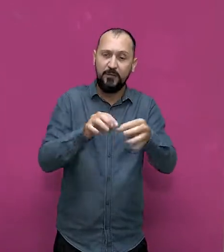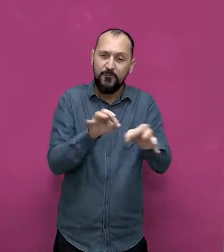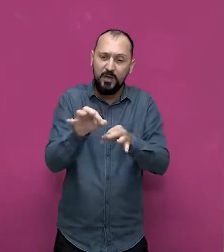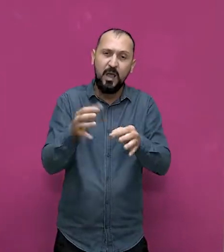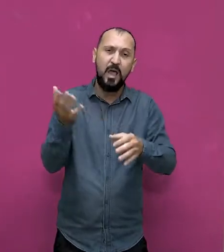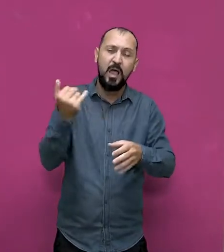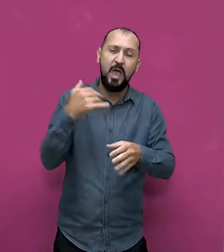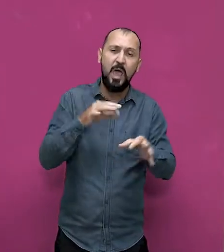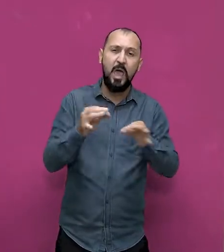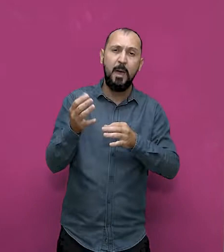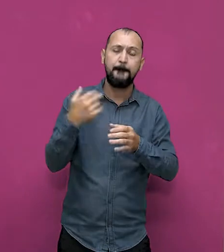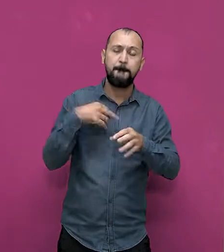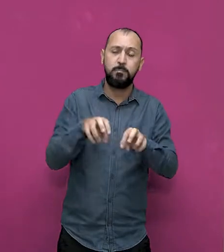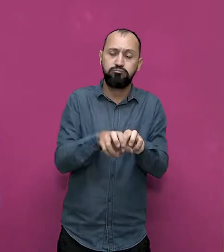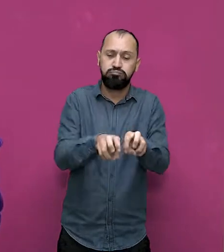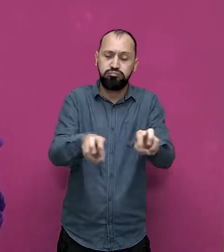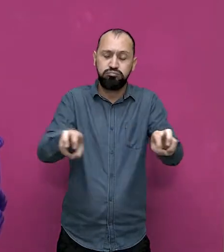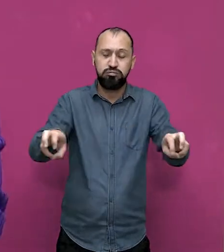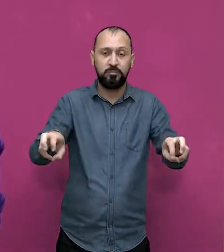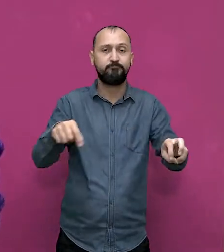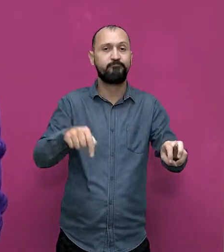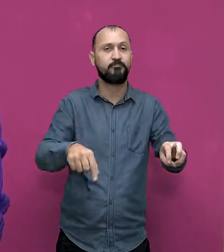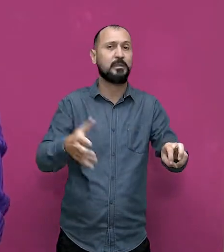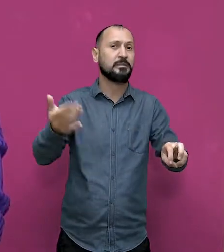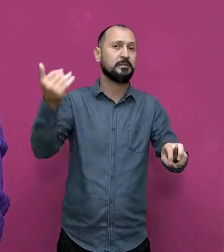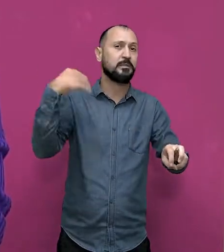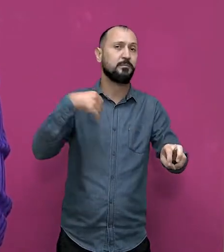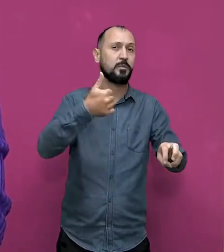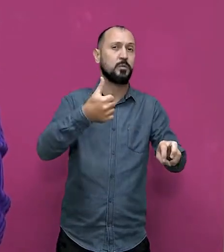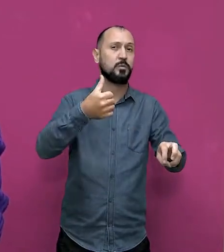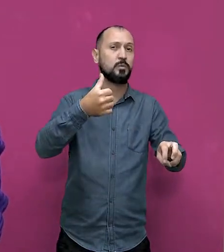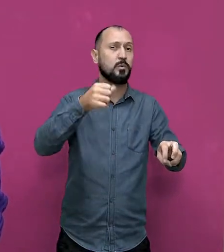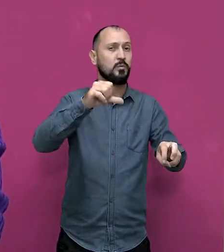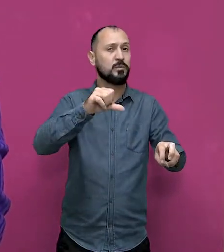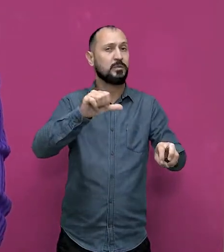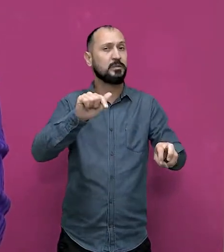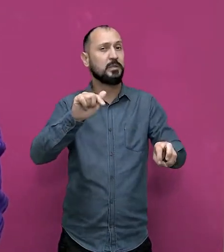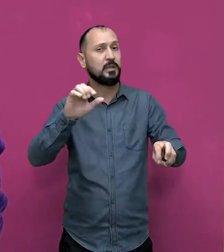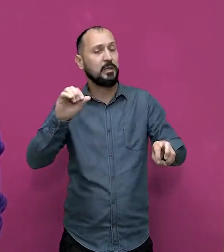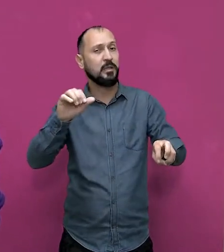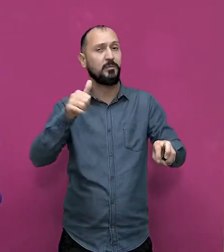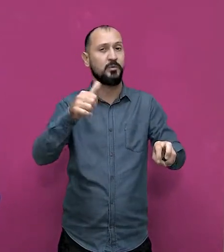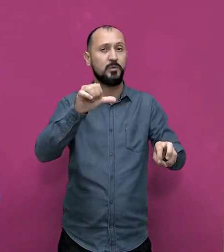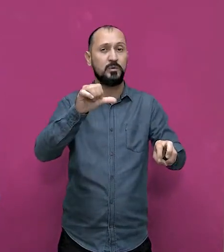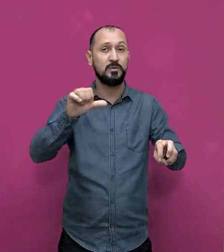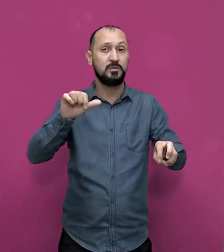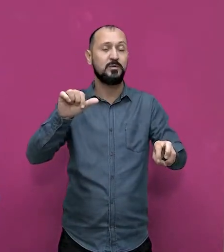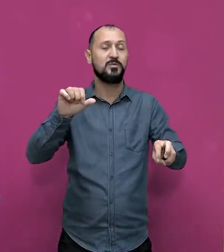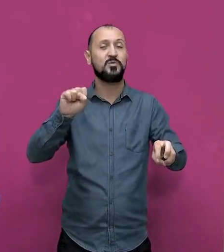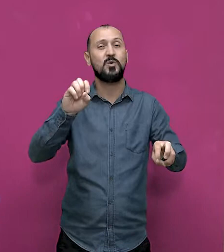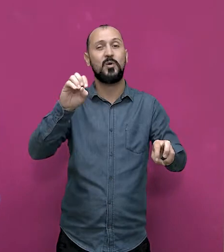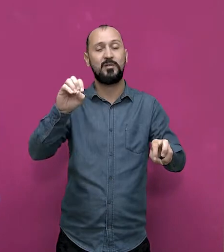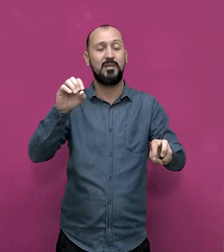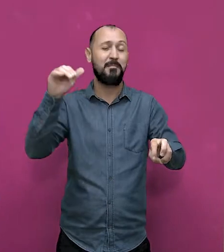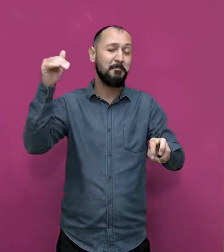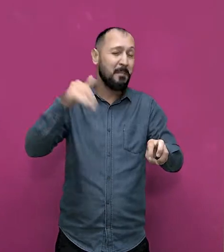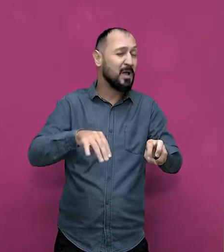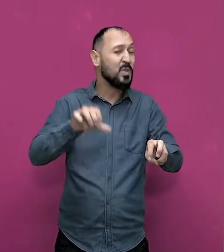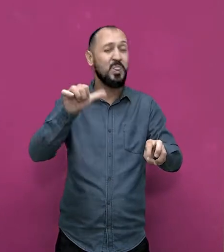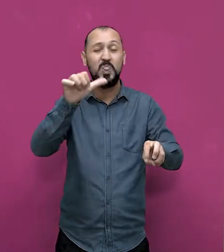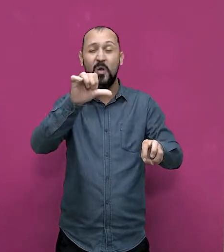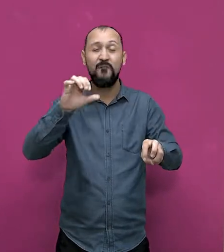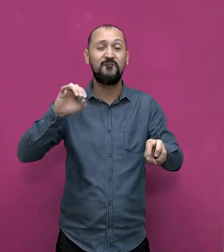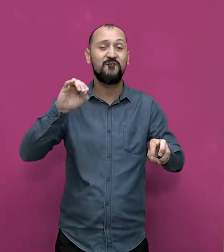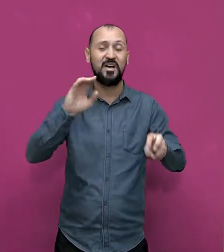cidades foram traçadas e planejadas para os carros, é um modelo da década de 70, década de 80, no máximo até a década de 90.